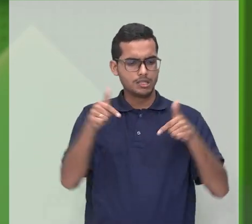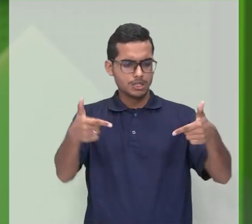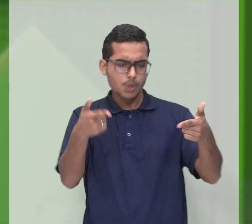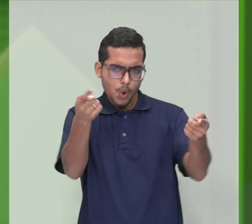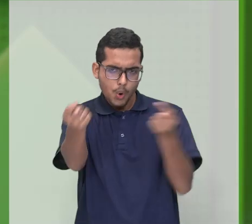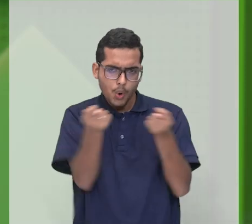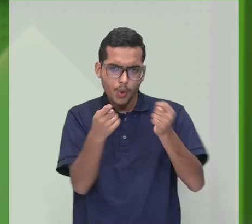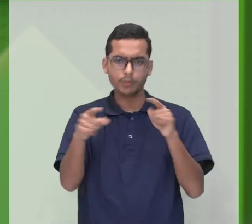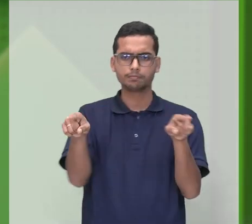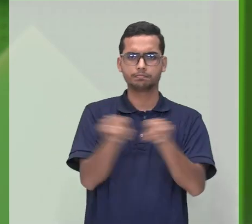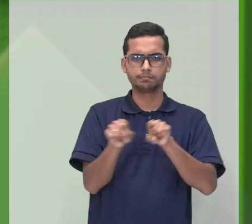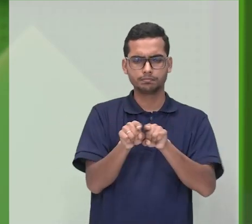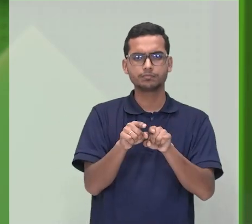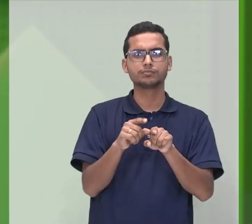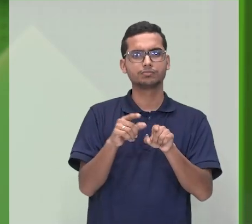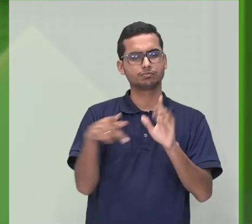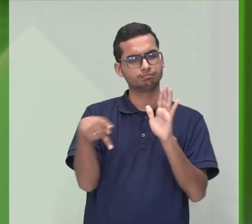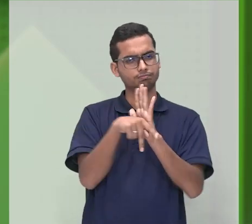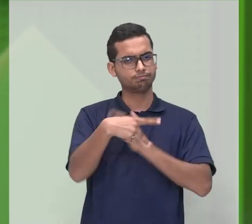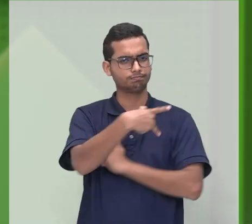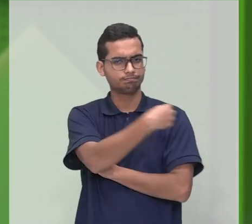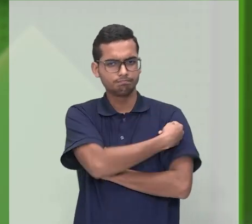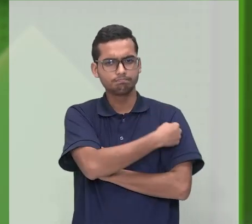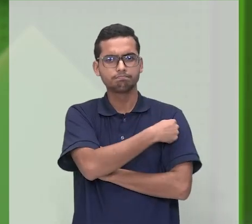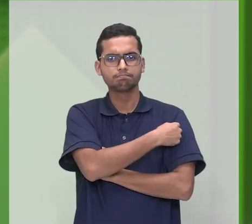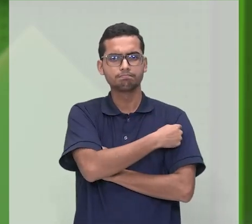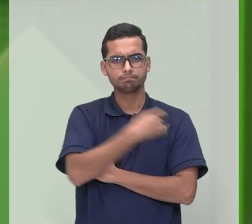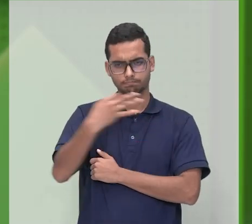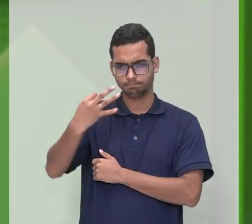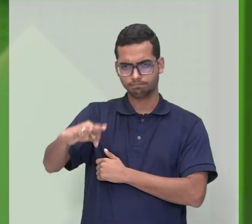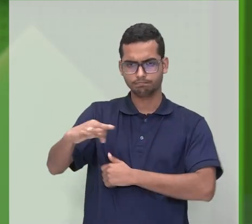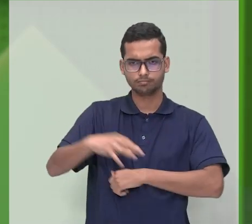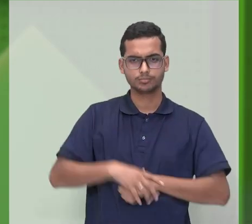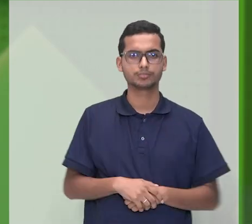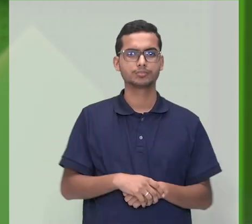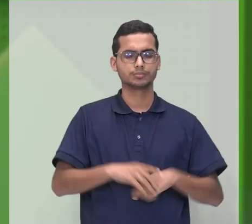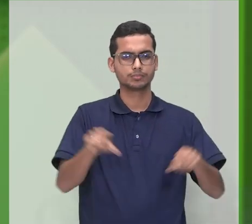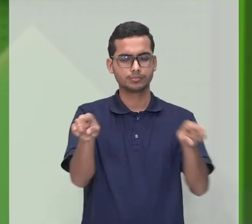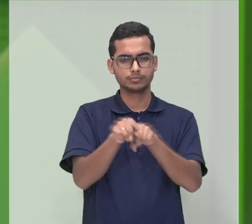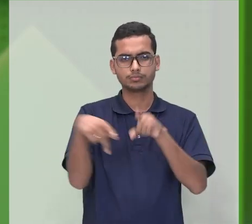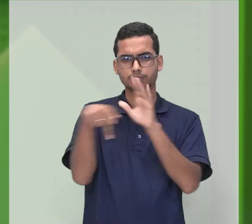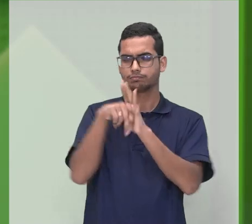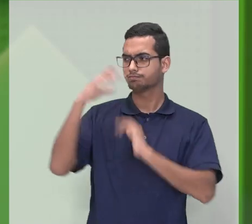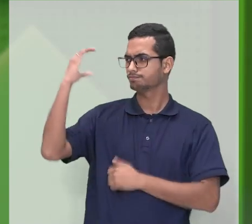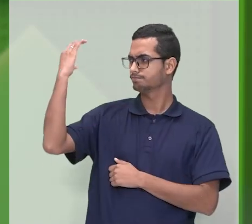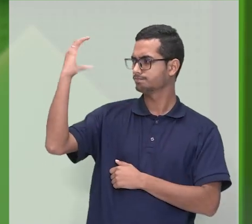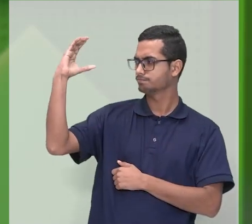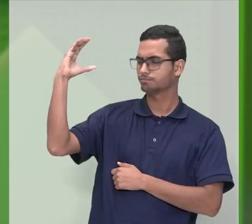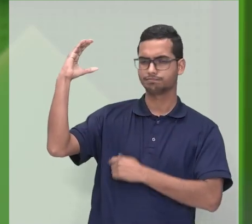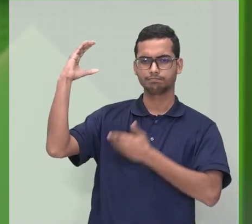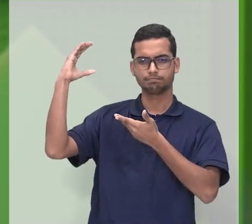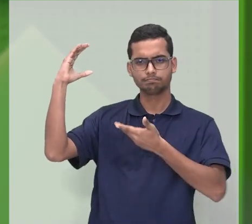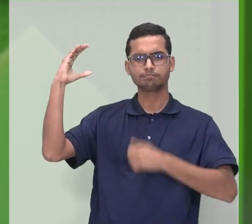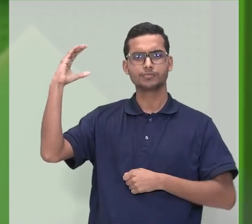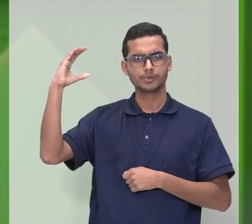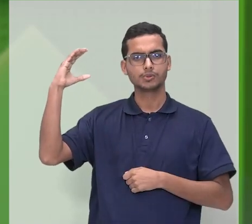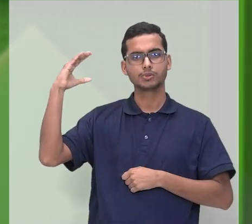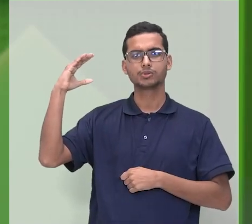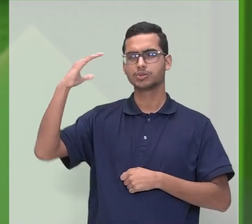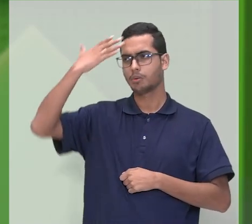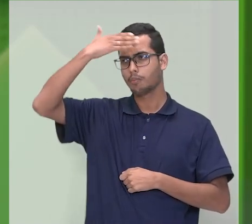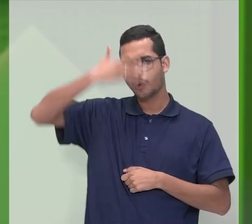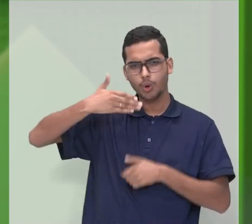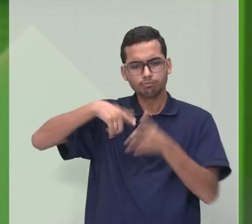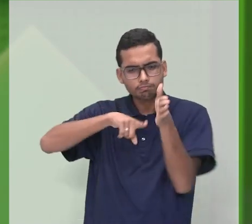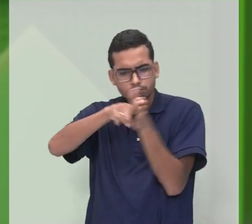de prevenção, é a vacinação, certo? Ali há ciência, ali há dedicação de uma